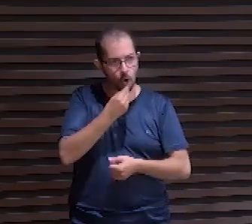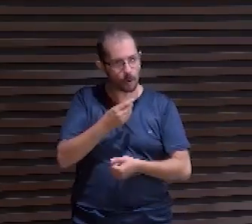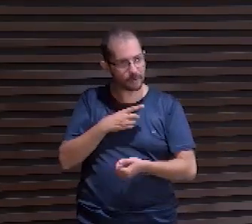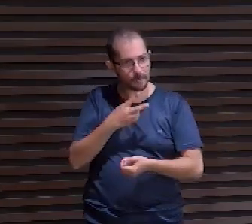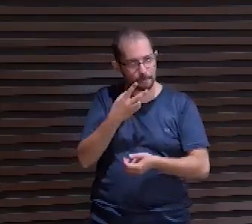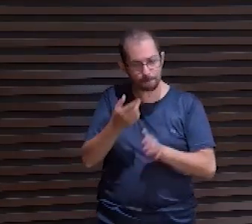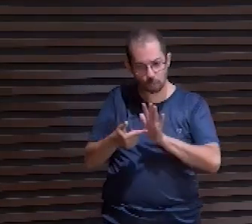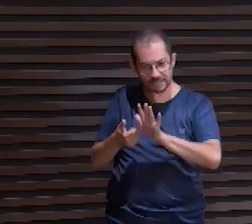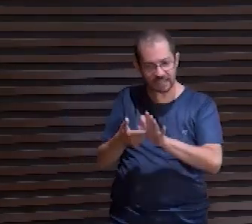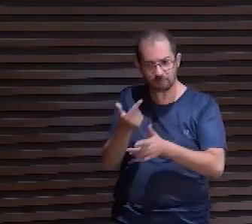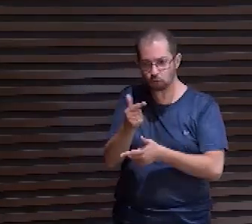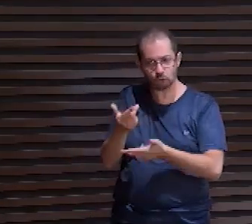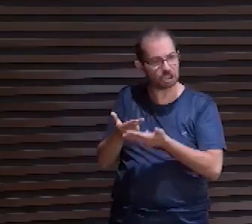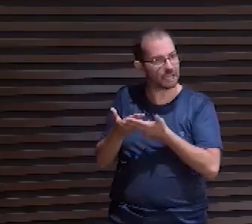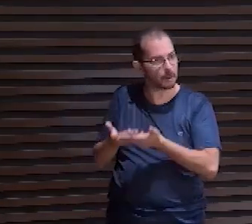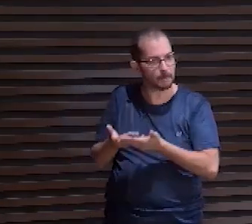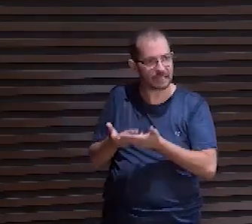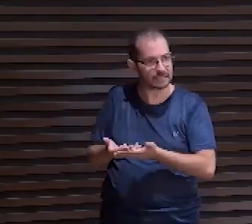paciência estava no fim.